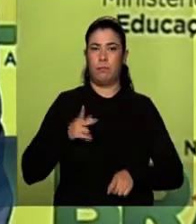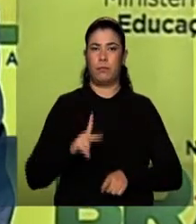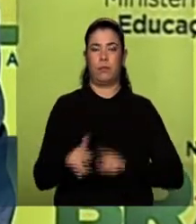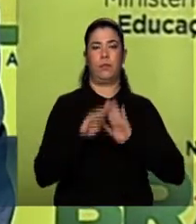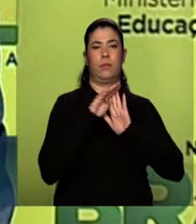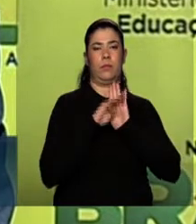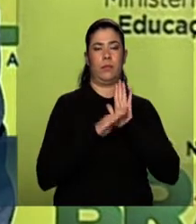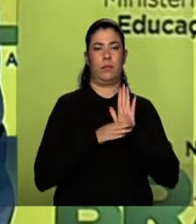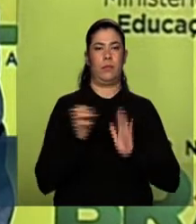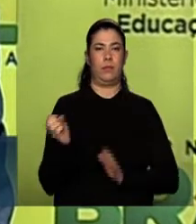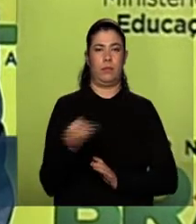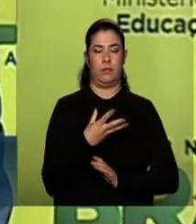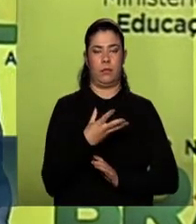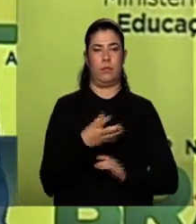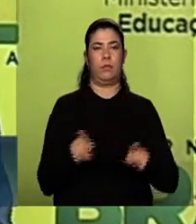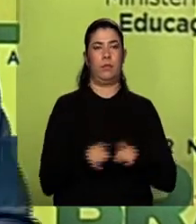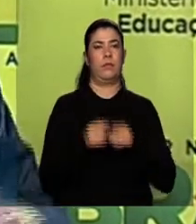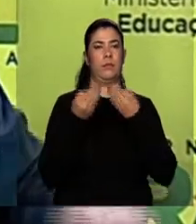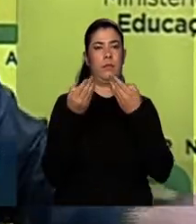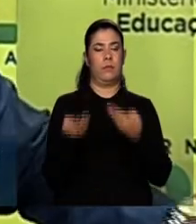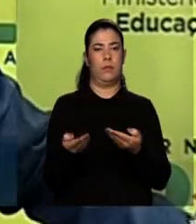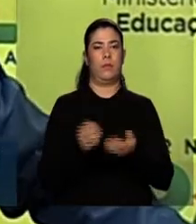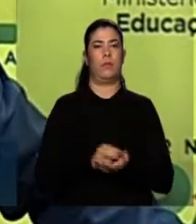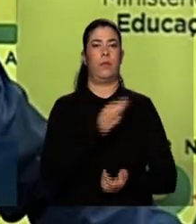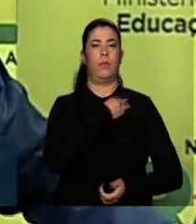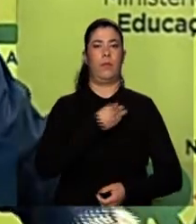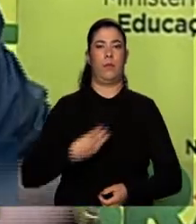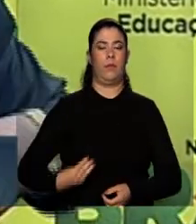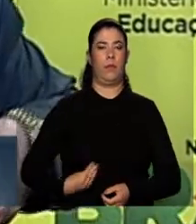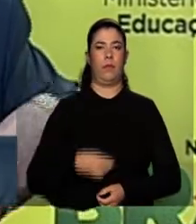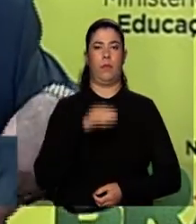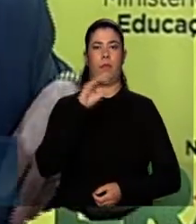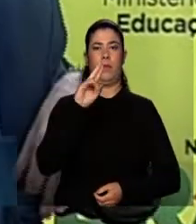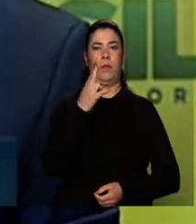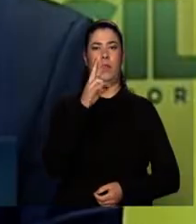programas, passar a palavra ao nosso ministro Arthur Chiorro.